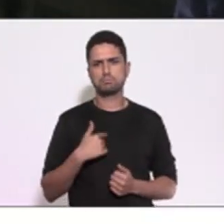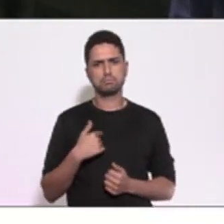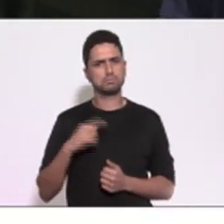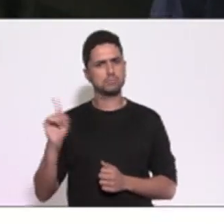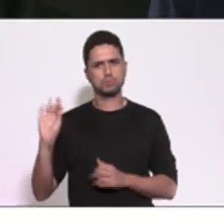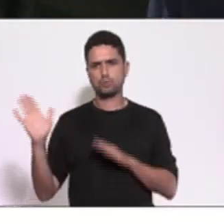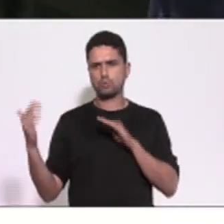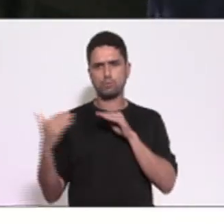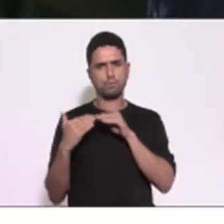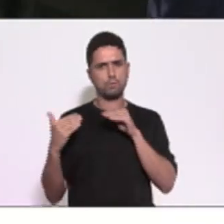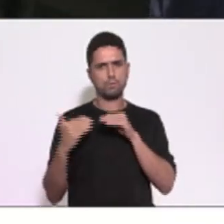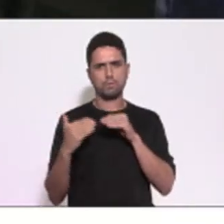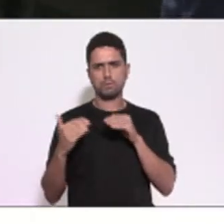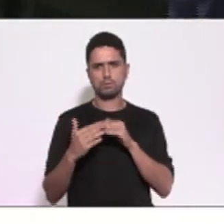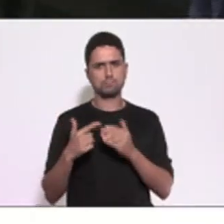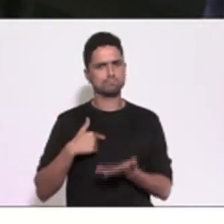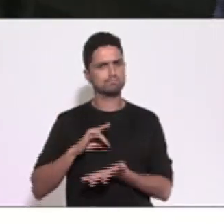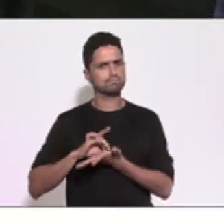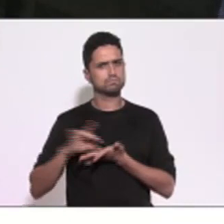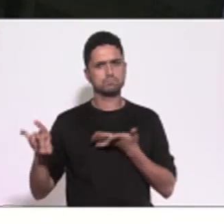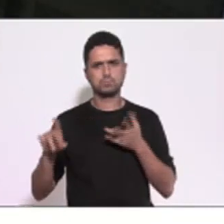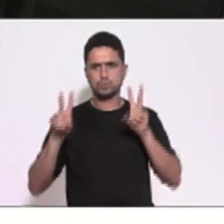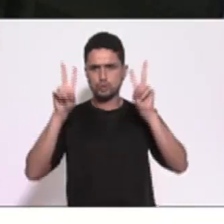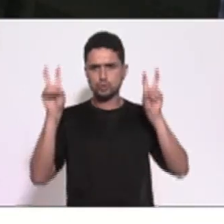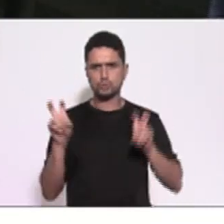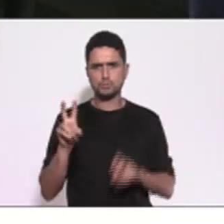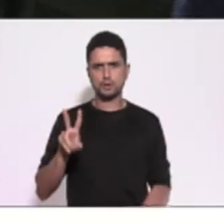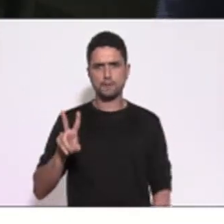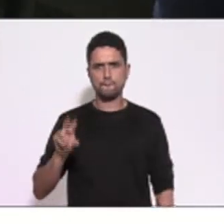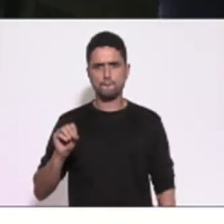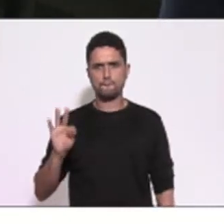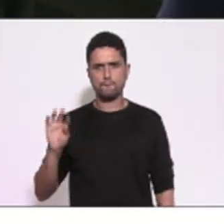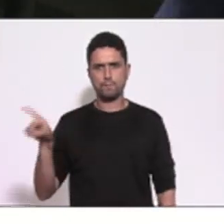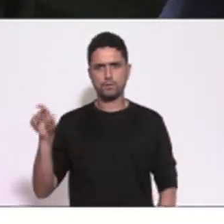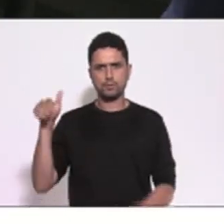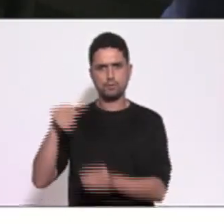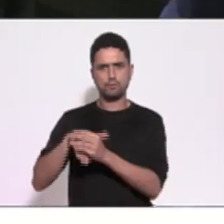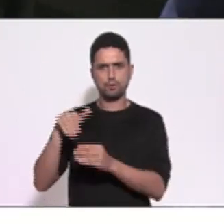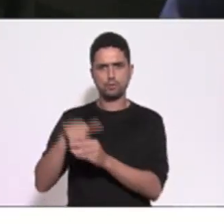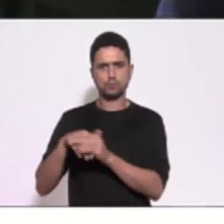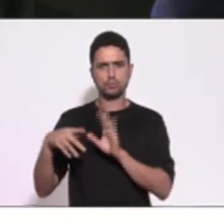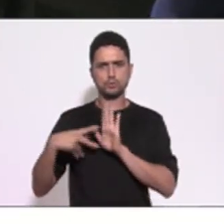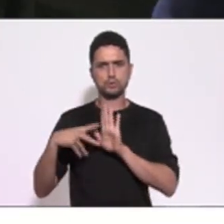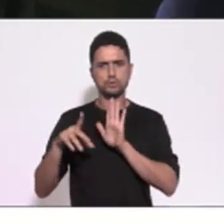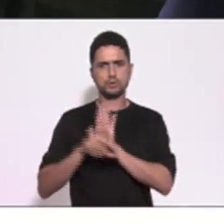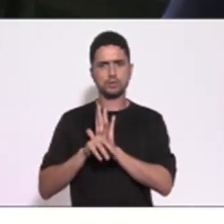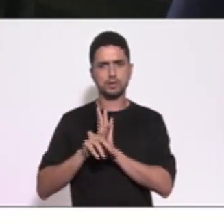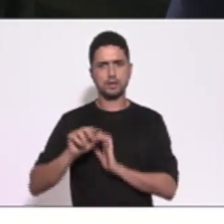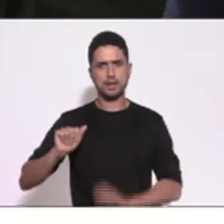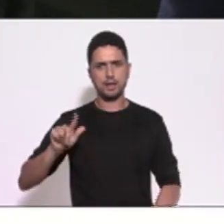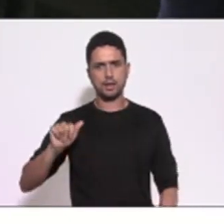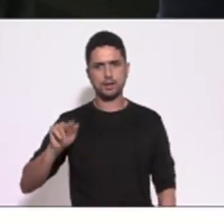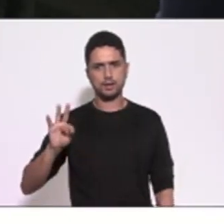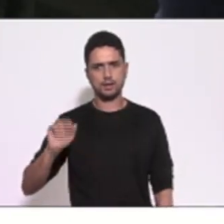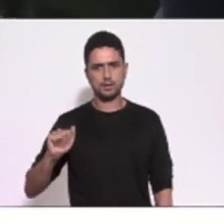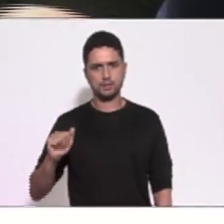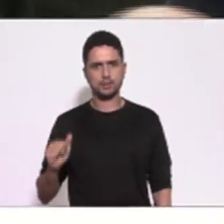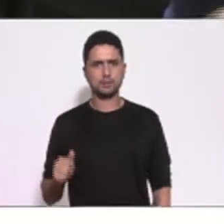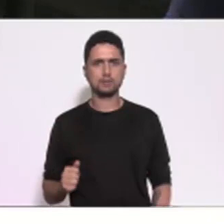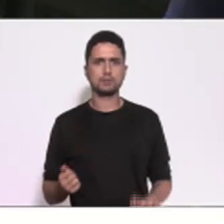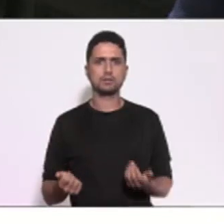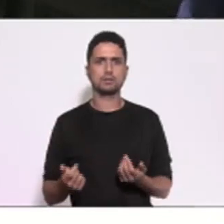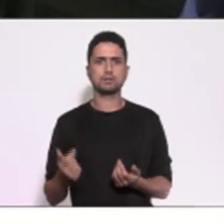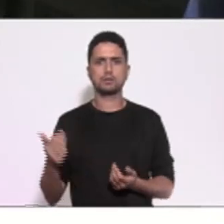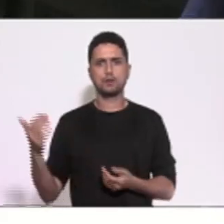inconformidade, indignação sobre o voto dado ao projeto de lei que nomeamos Projeto Ágata.